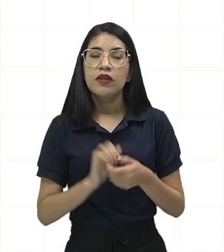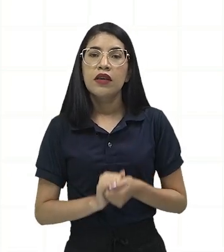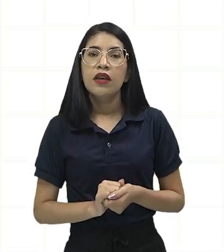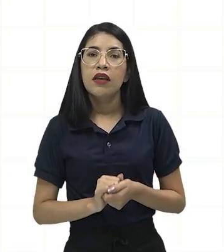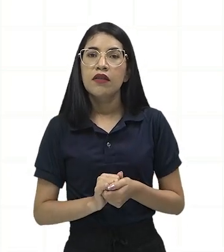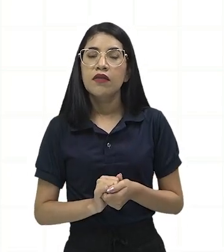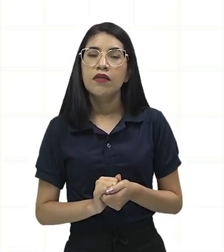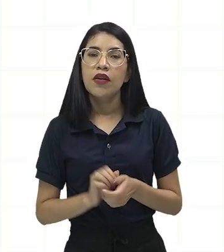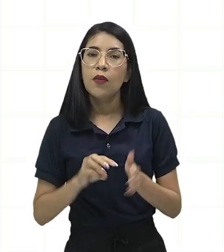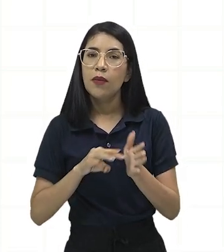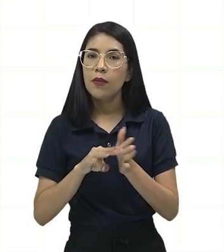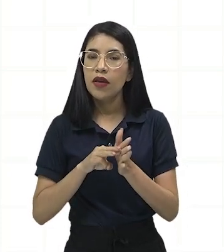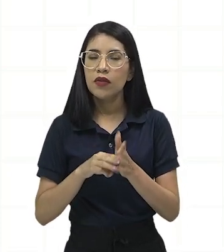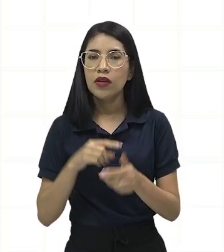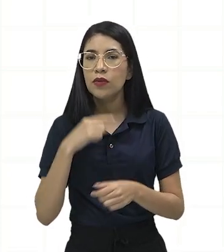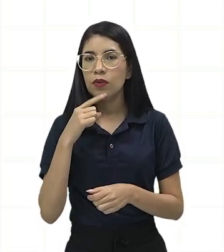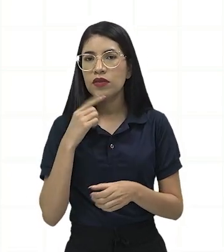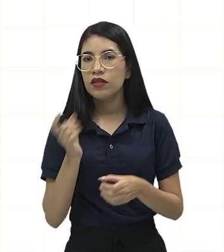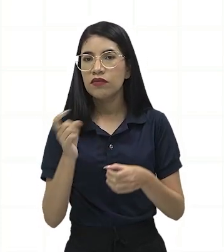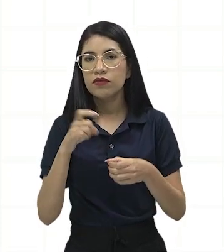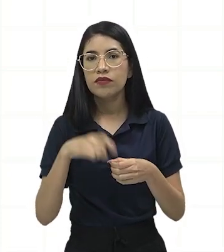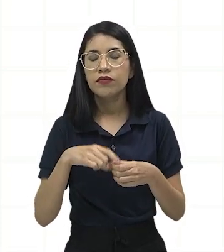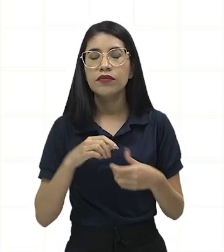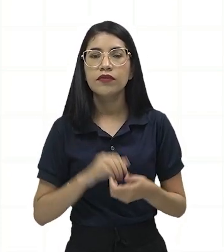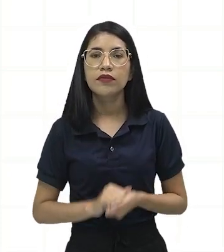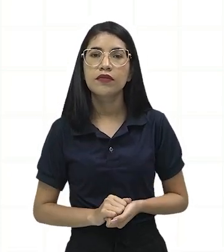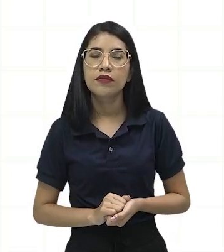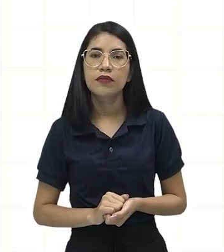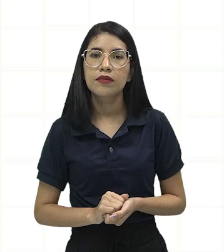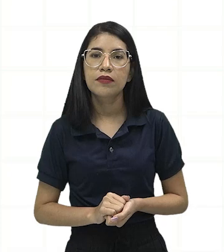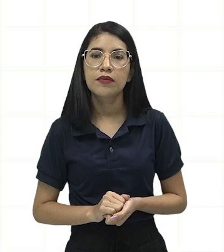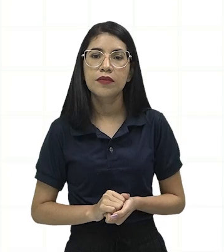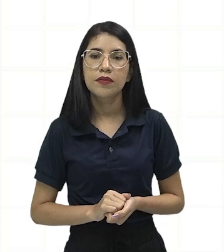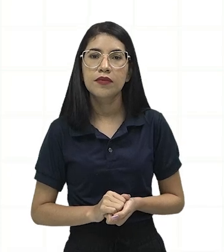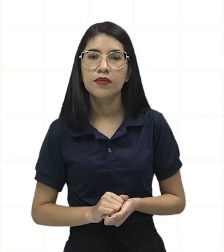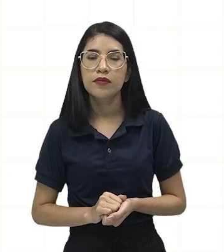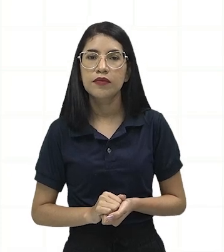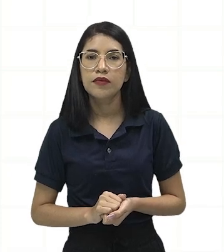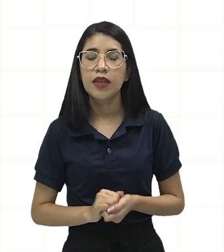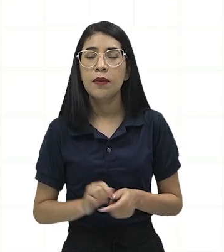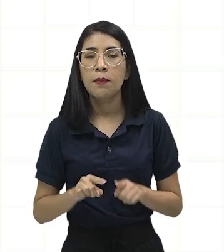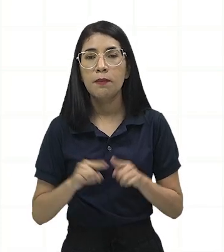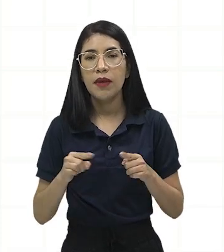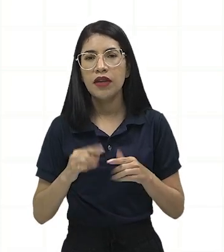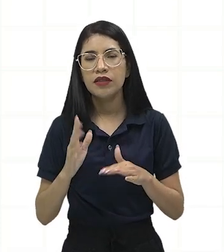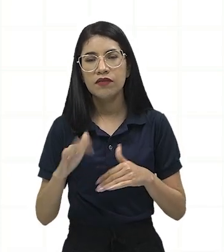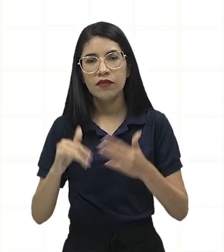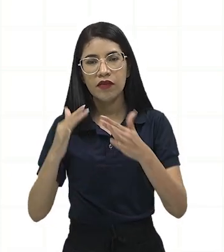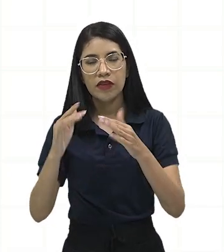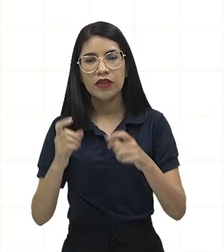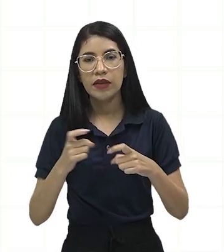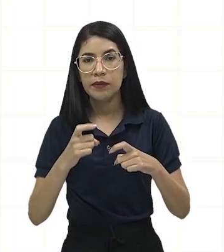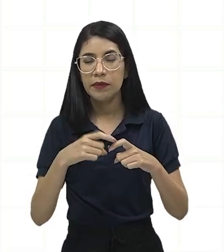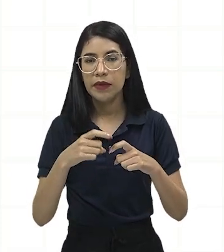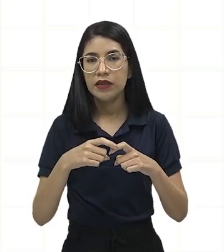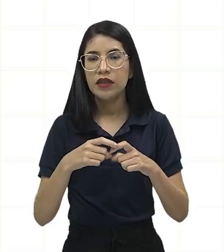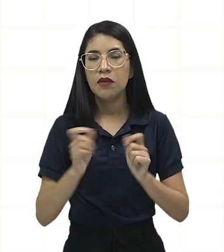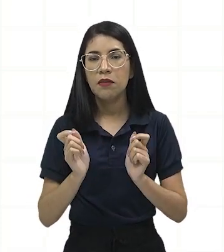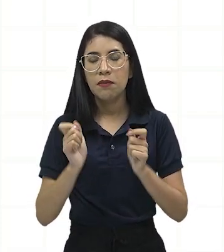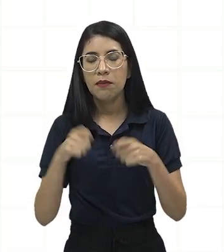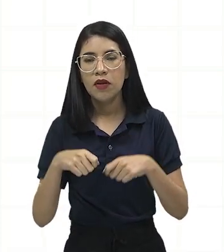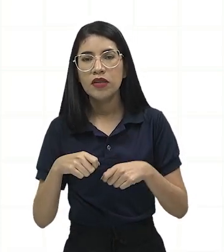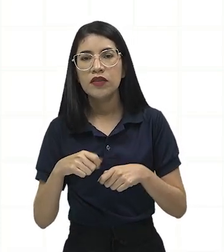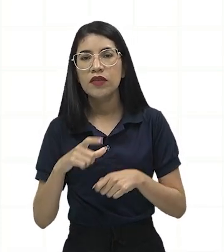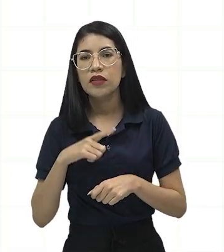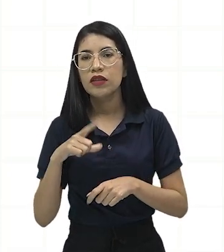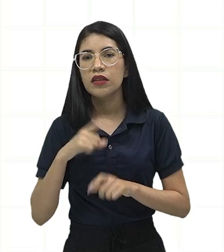um método que é irreversível, né? Geralmente, com o avanço da medicina, né, pode ser que haja